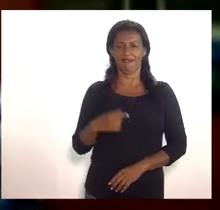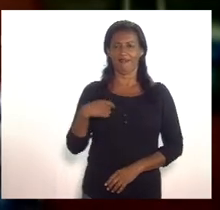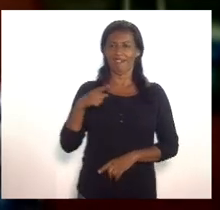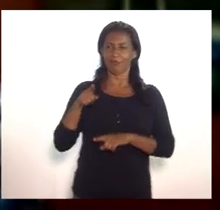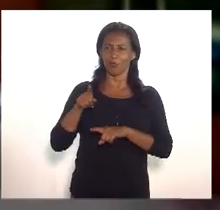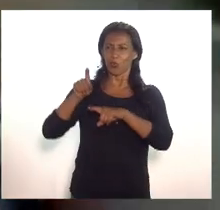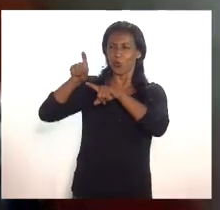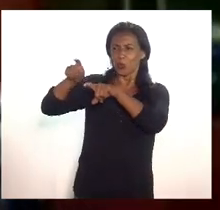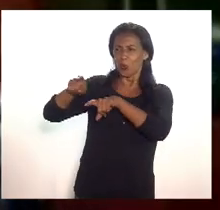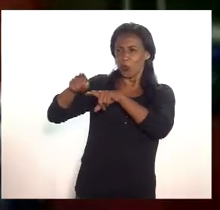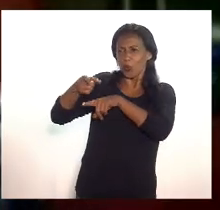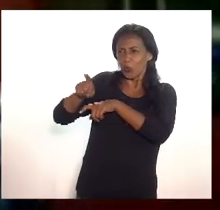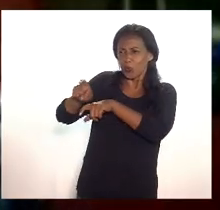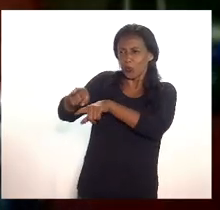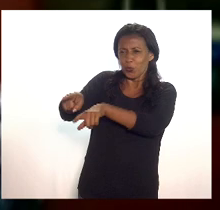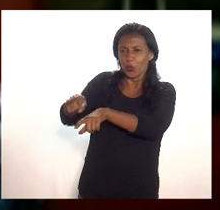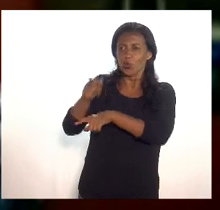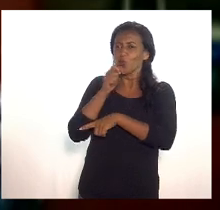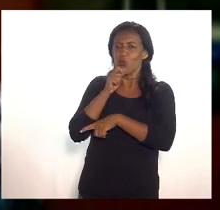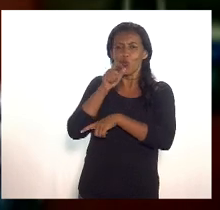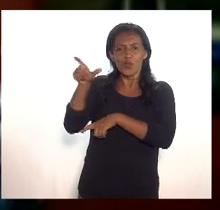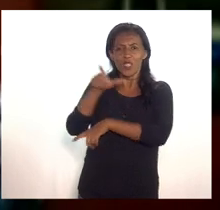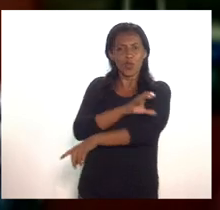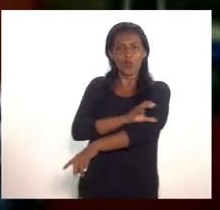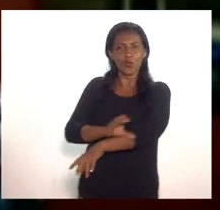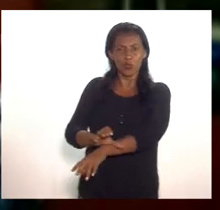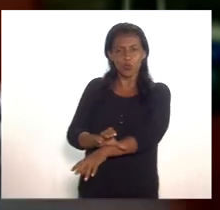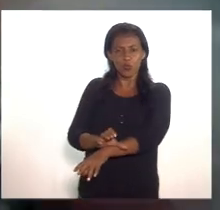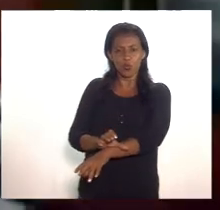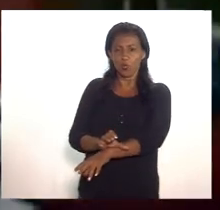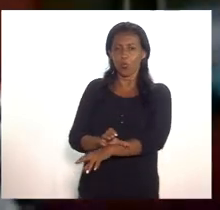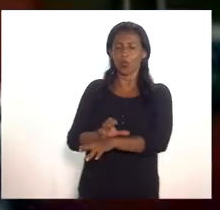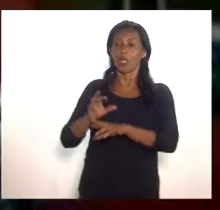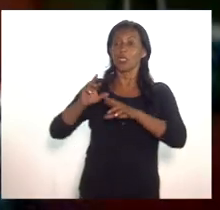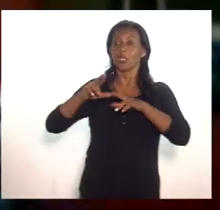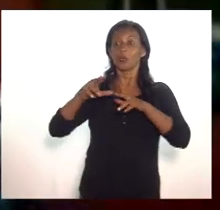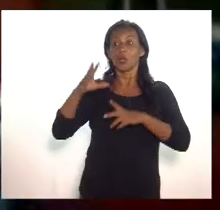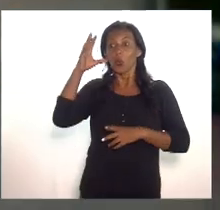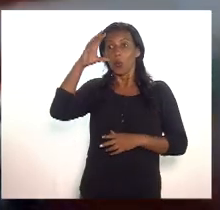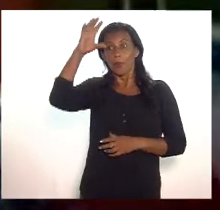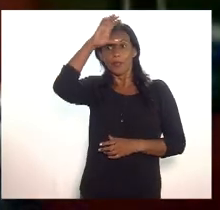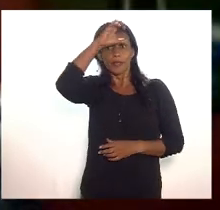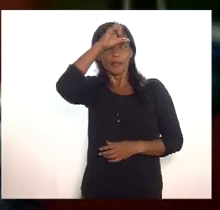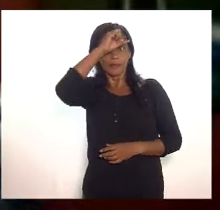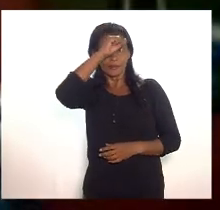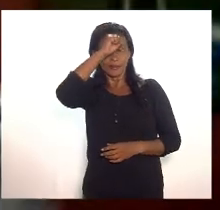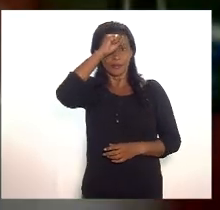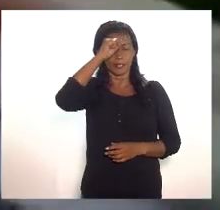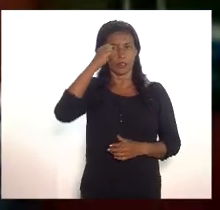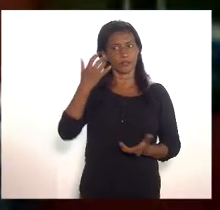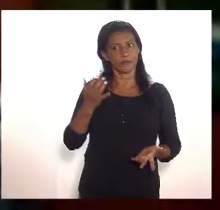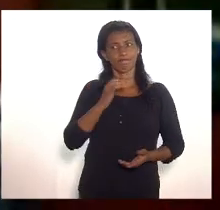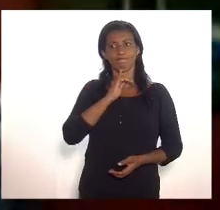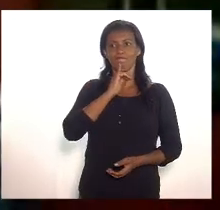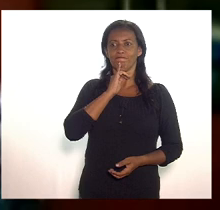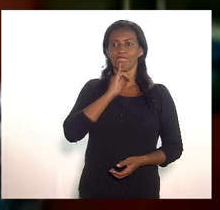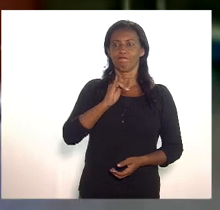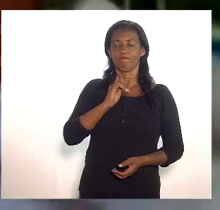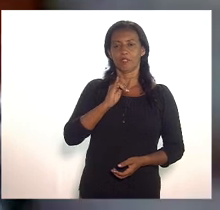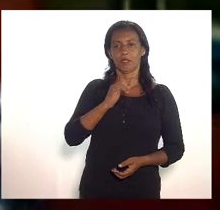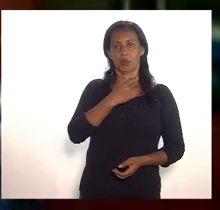que é, né? Praticamente quase que não existe cultura no interior. Não há compreensão, infelizmente, das